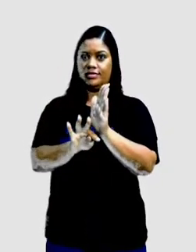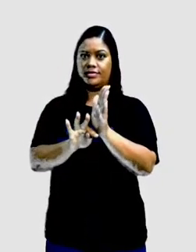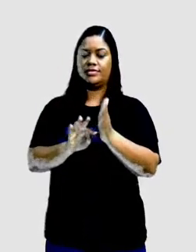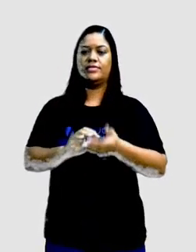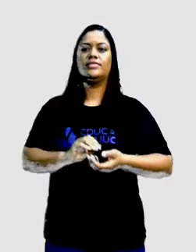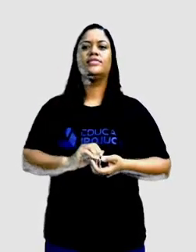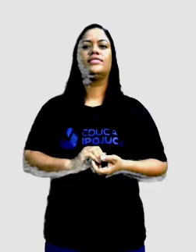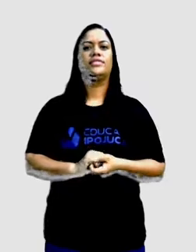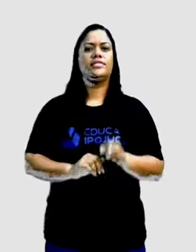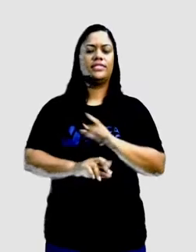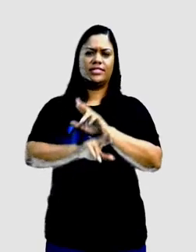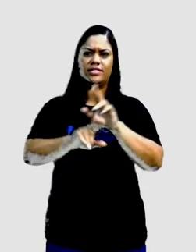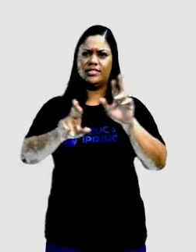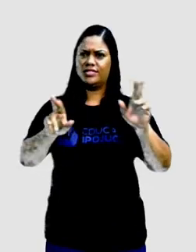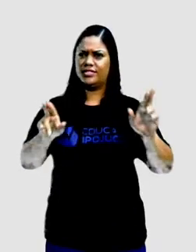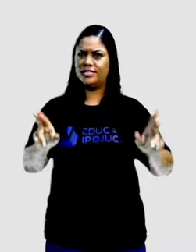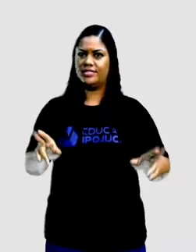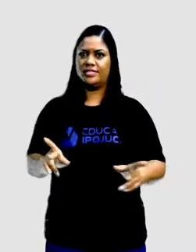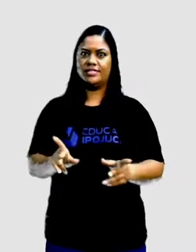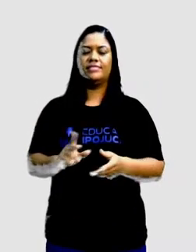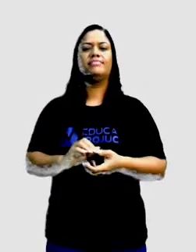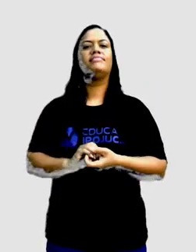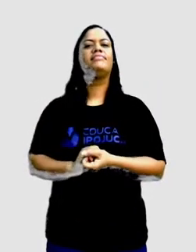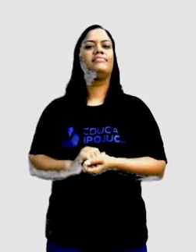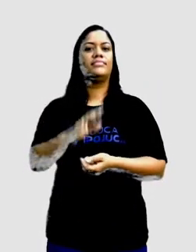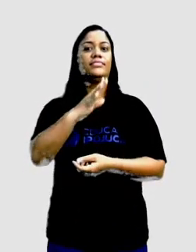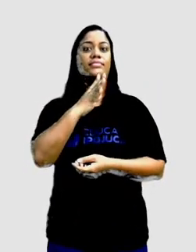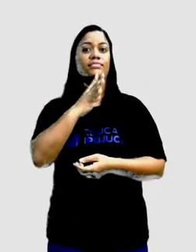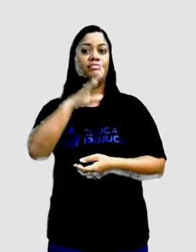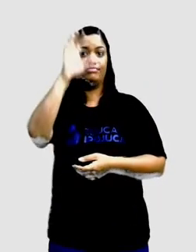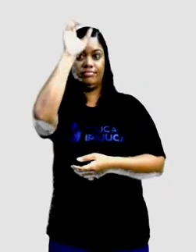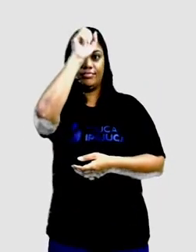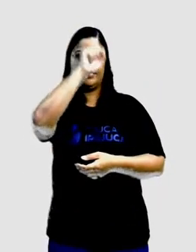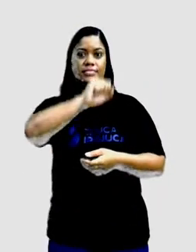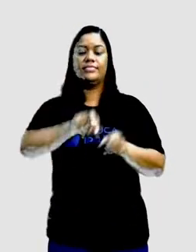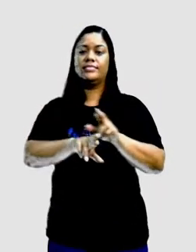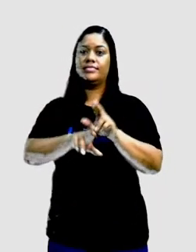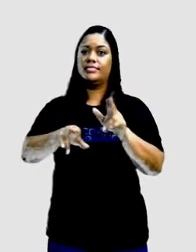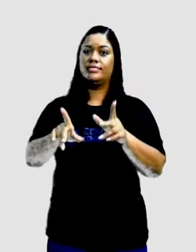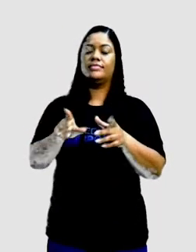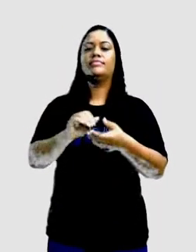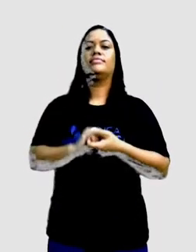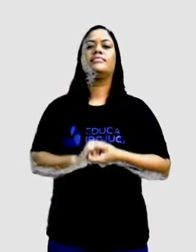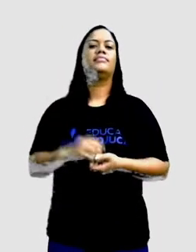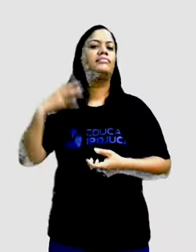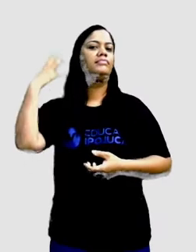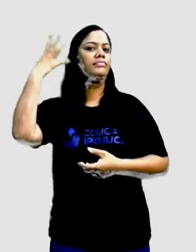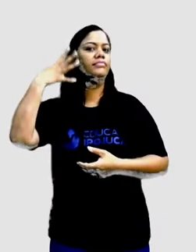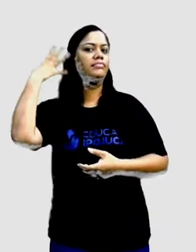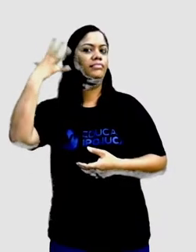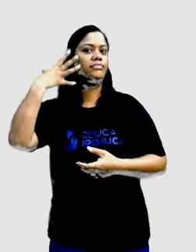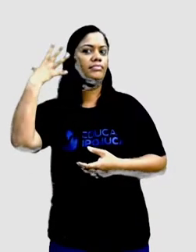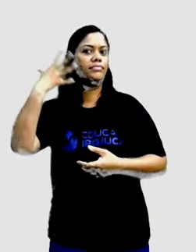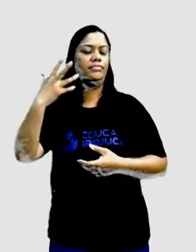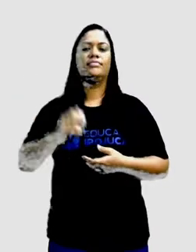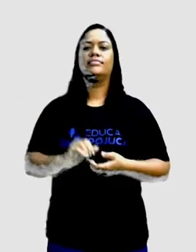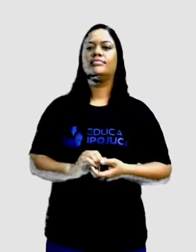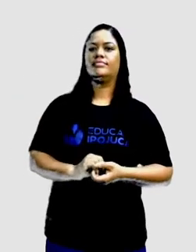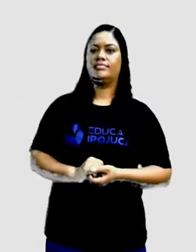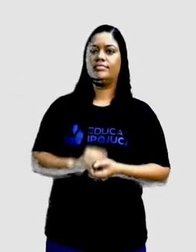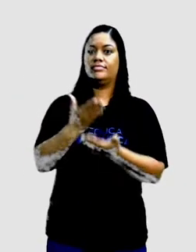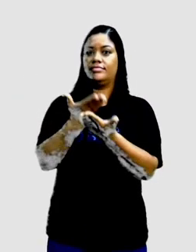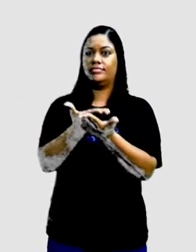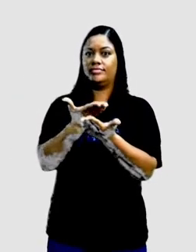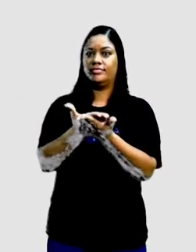possibilidade de acesso a diferentes informações identificamos a finalidade do gênero discursivo em estudo Ok